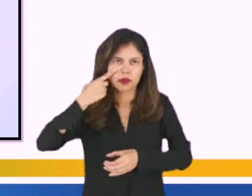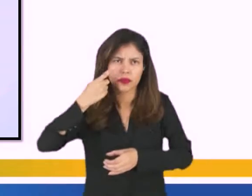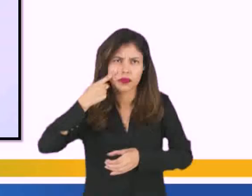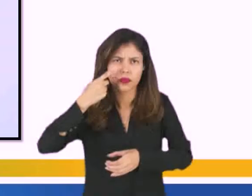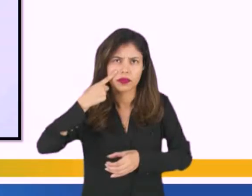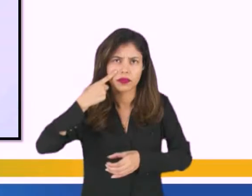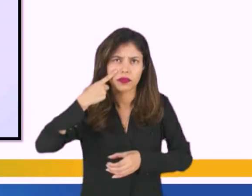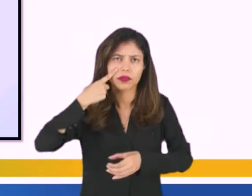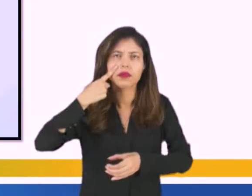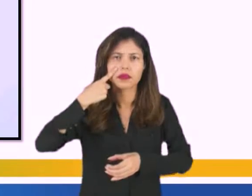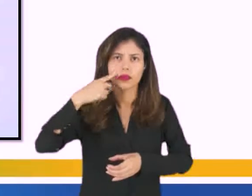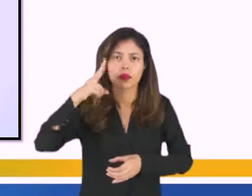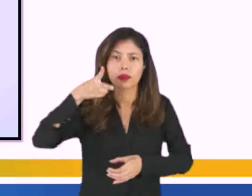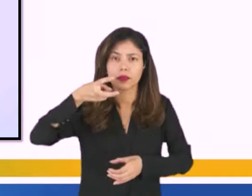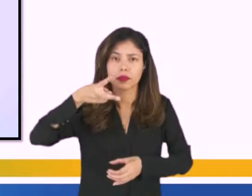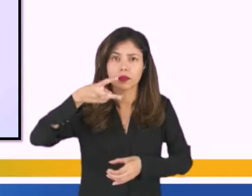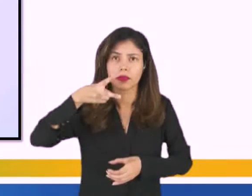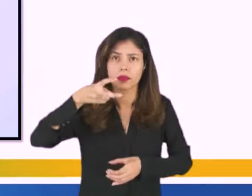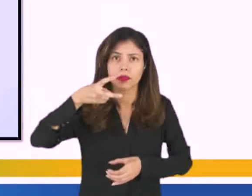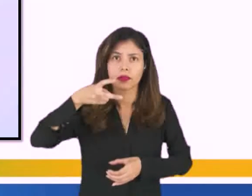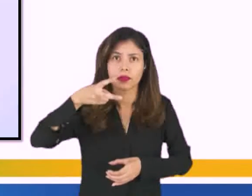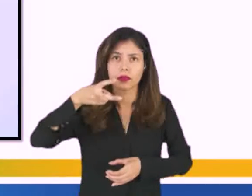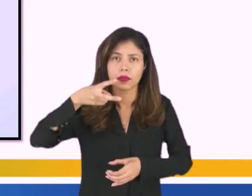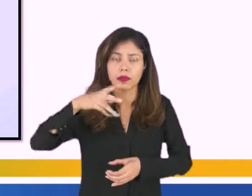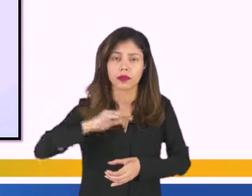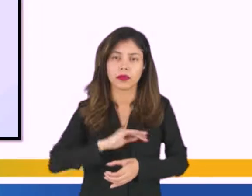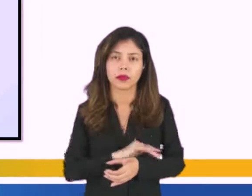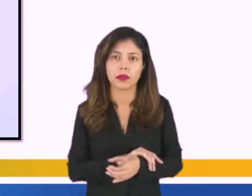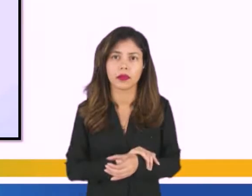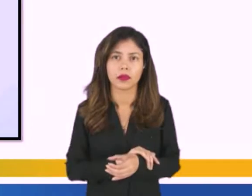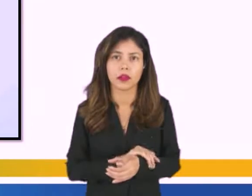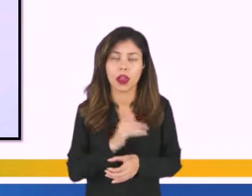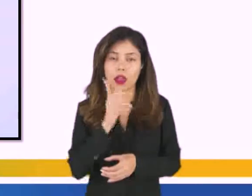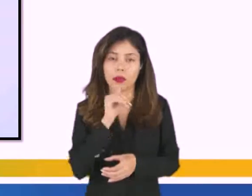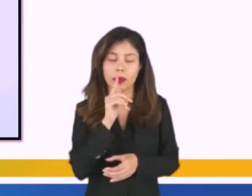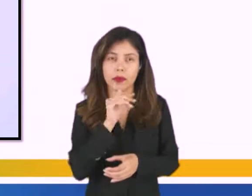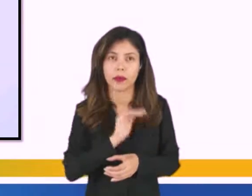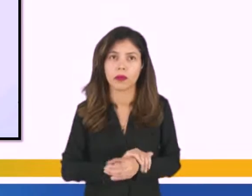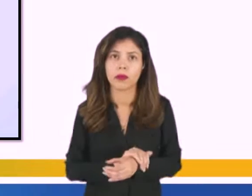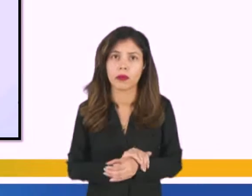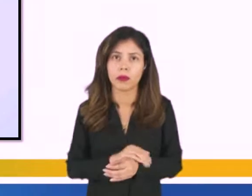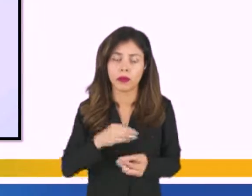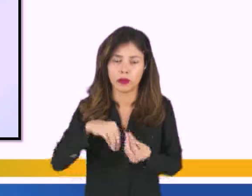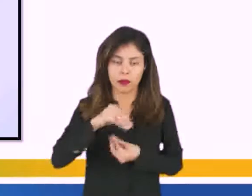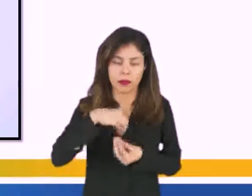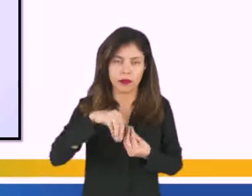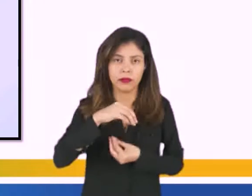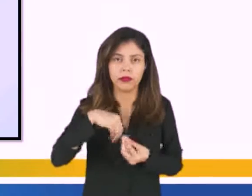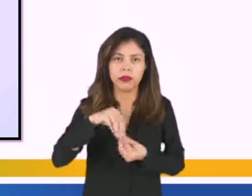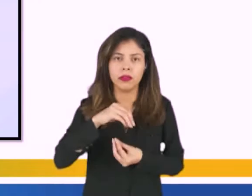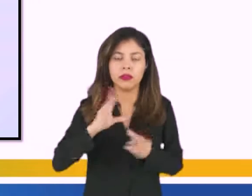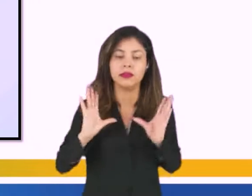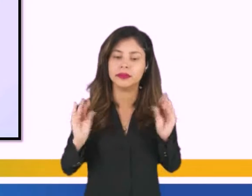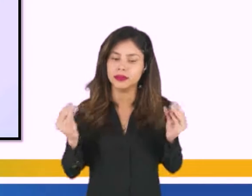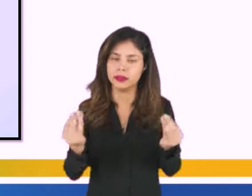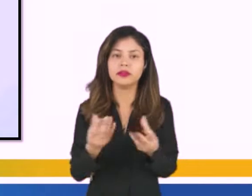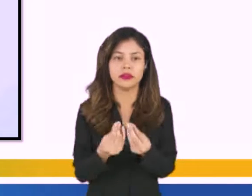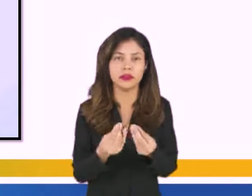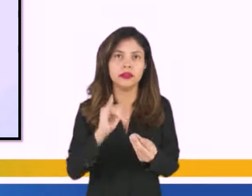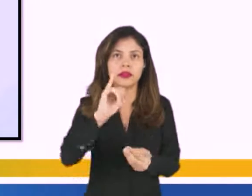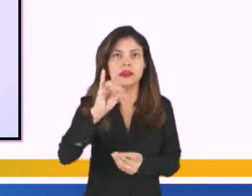observou, né, você pode observar que aqui tem a água, que ela não se mistura, né, com essa substância aqui,